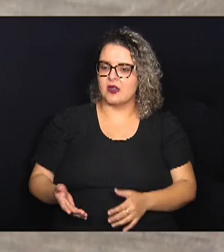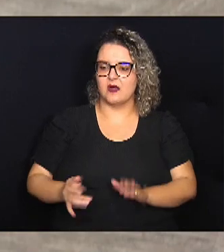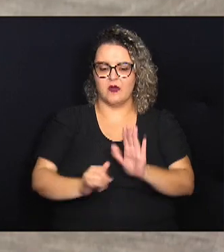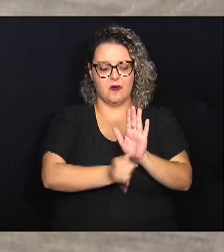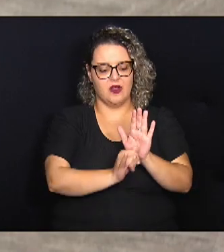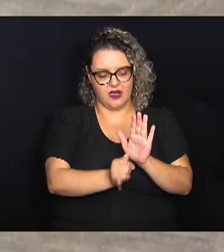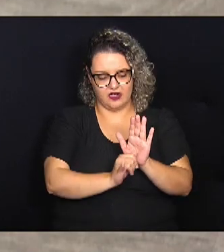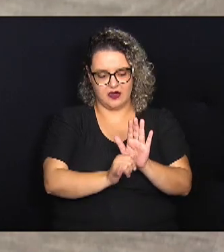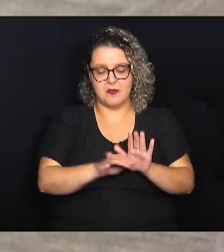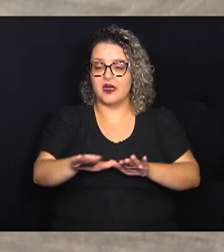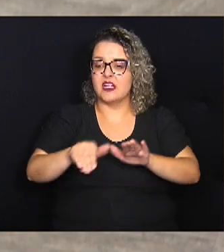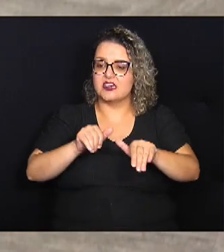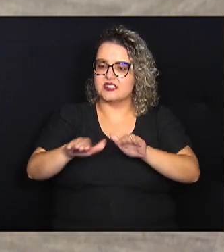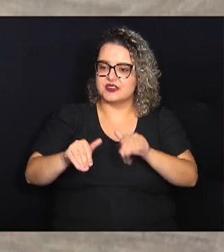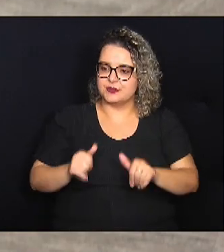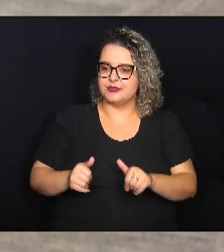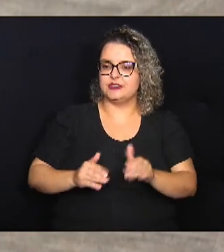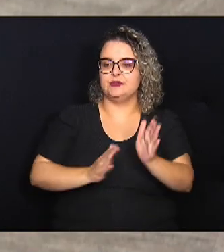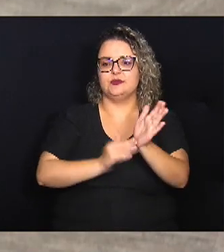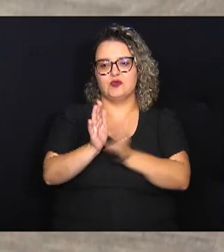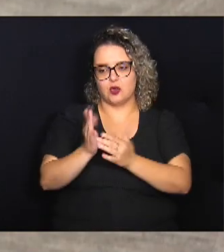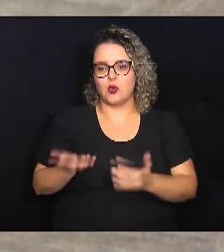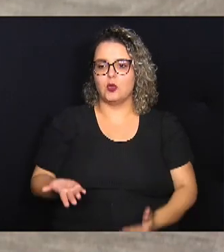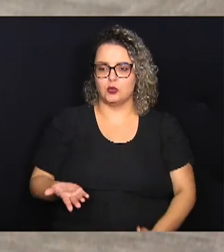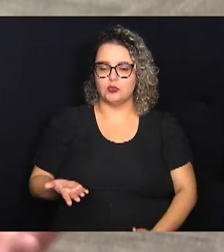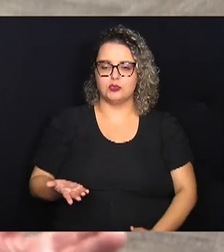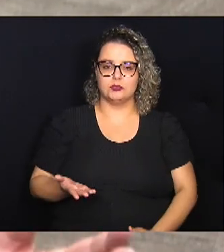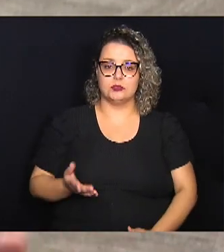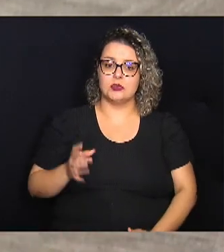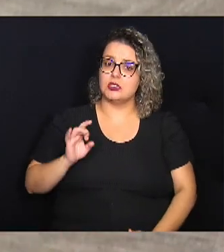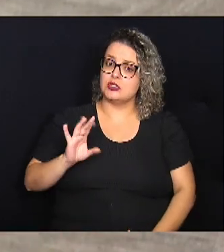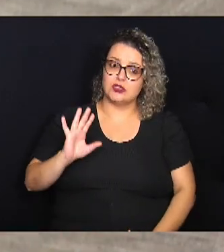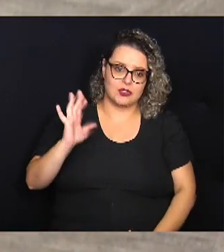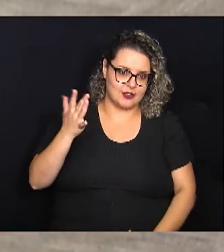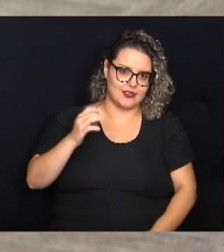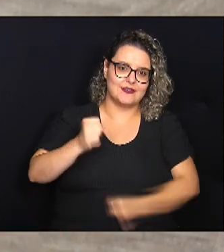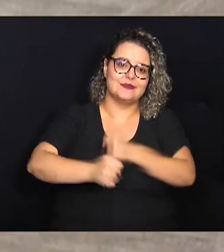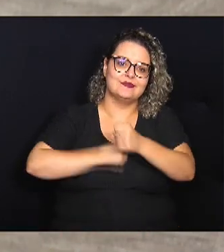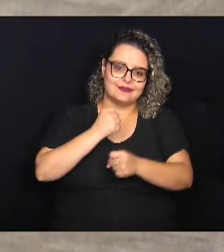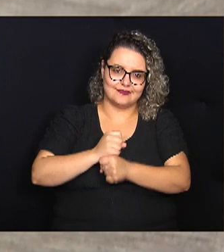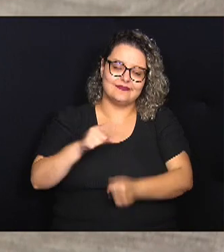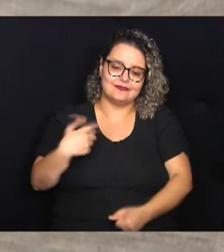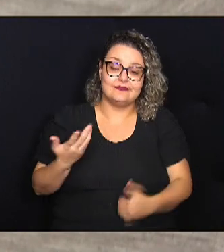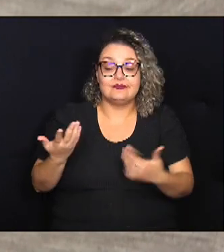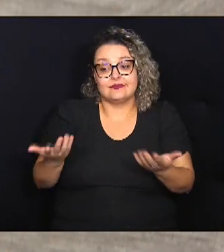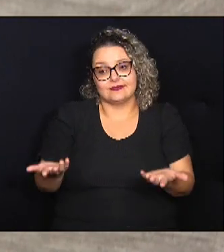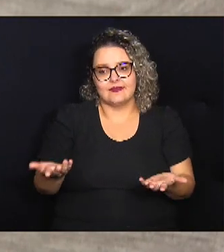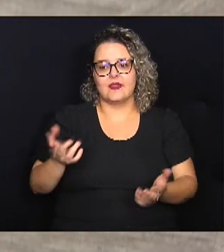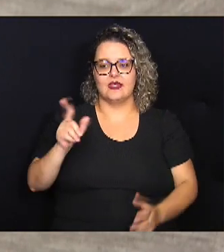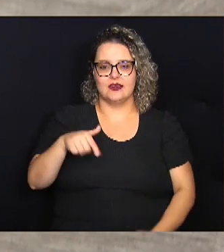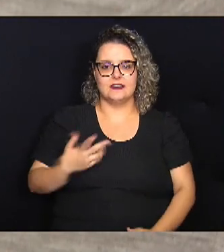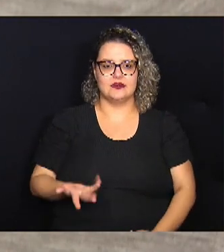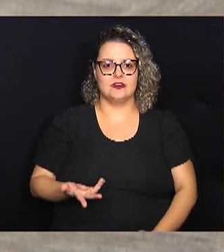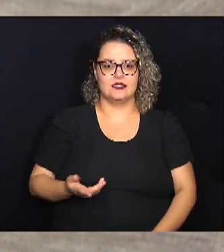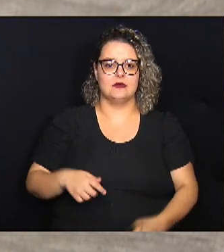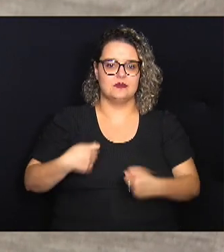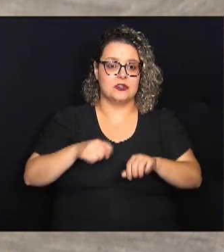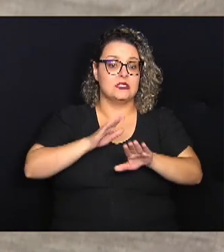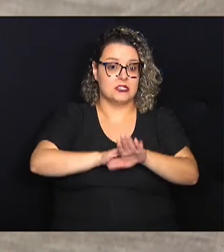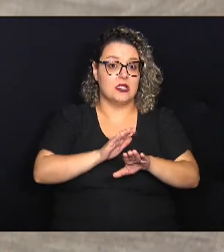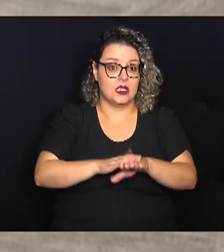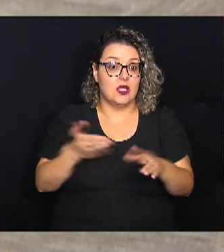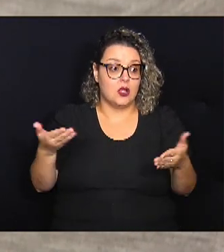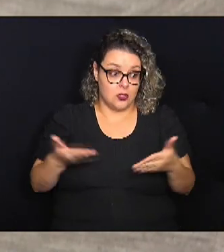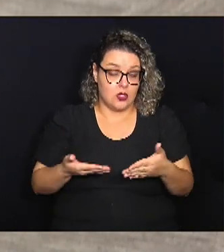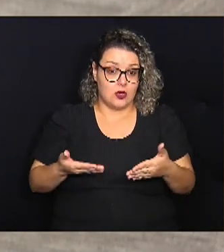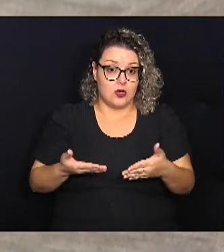para chamamento desse concurso público, que só deve acontecer o ano que vem, né? Mas são providências que você precisa tomar agora,